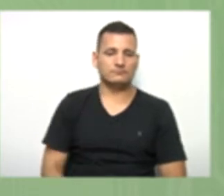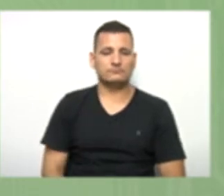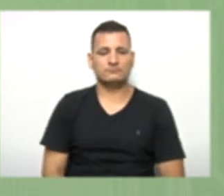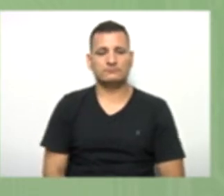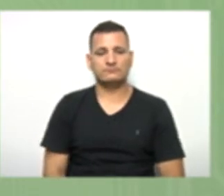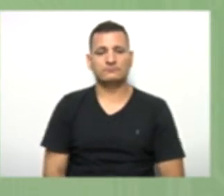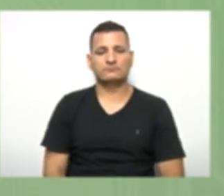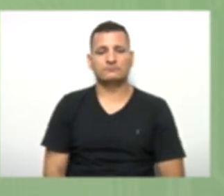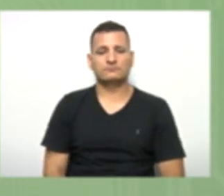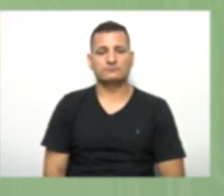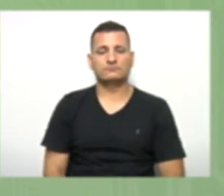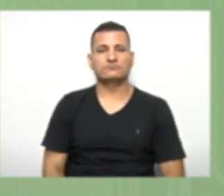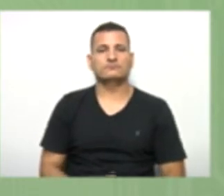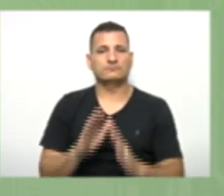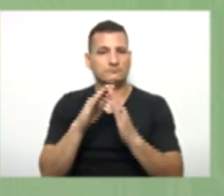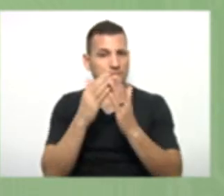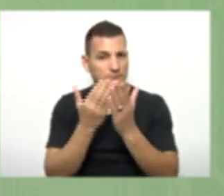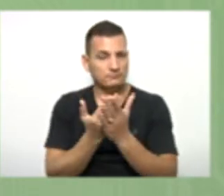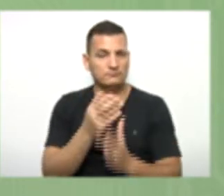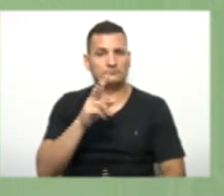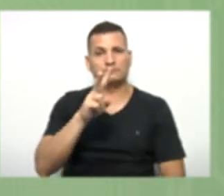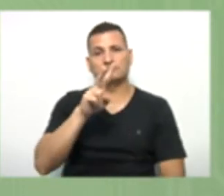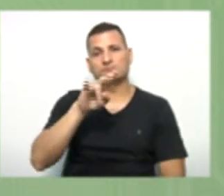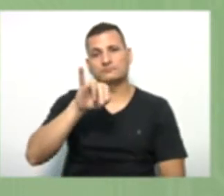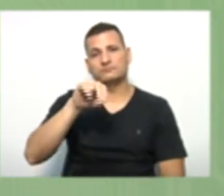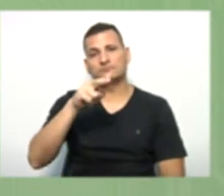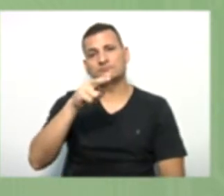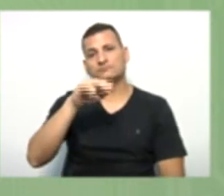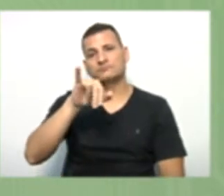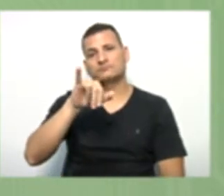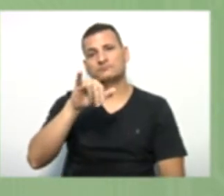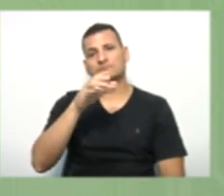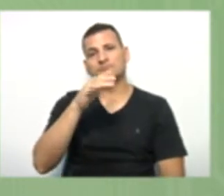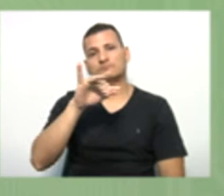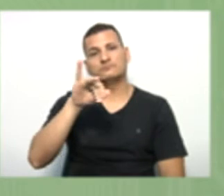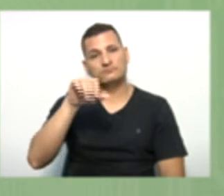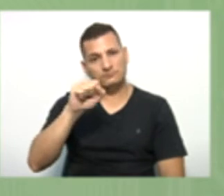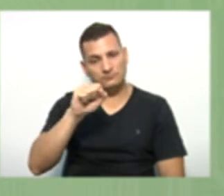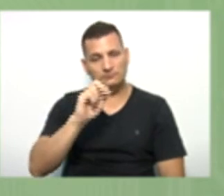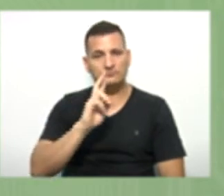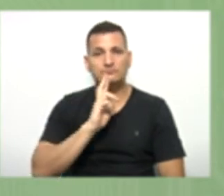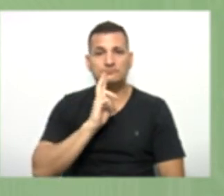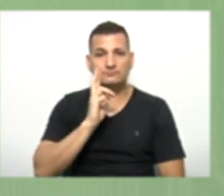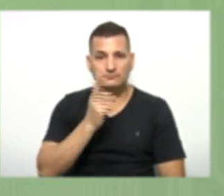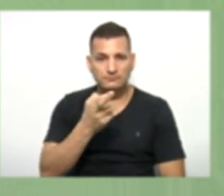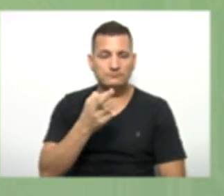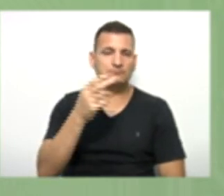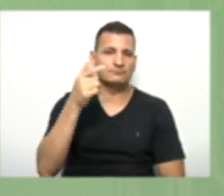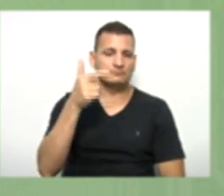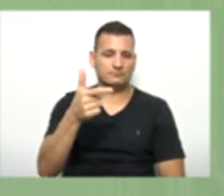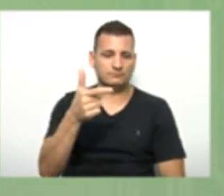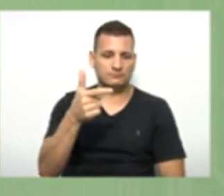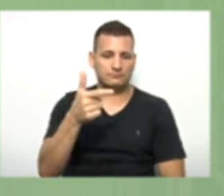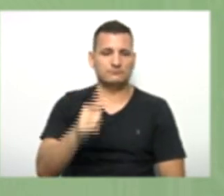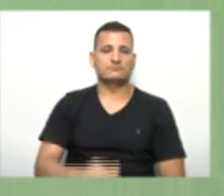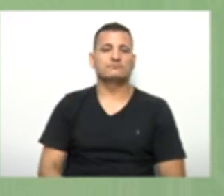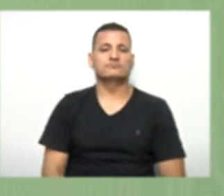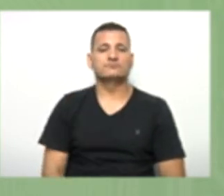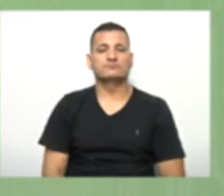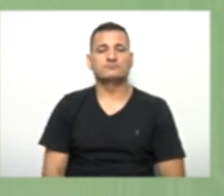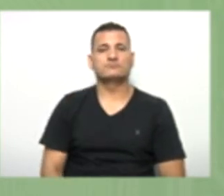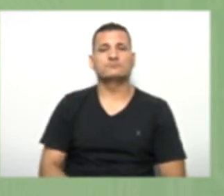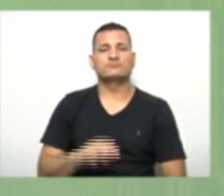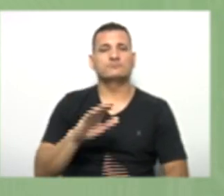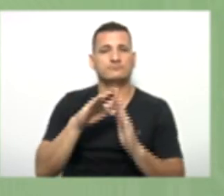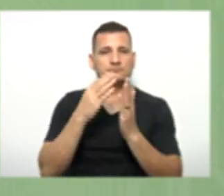da escola Vinícius de Moraes também disseram que é o 2. Eles estão corretos também, da Marechal Rondon, disseram